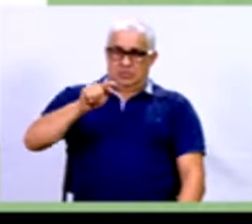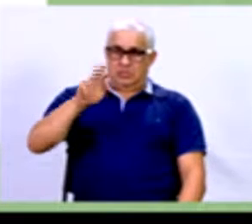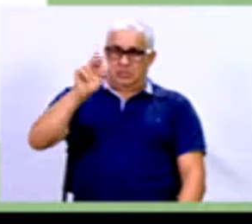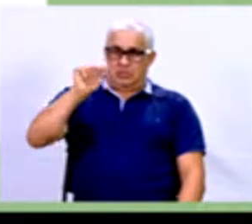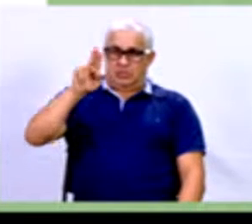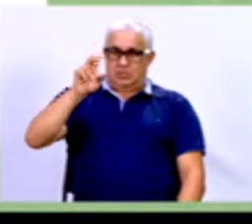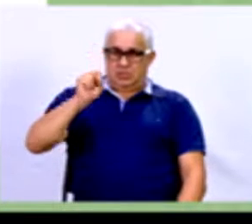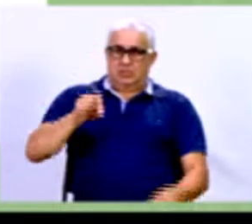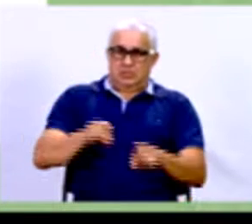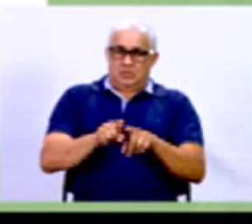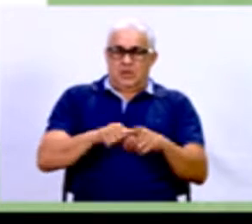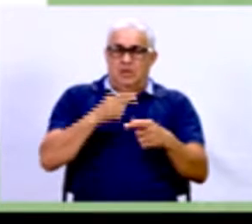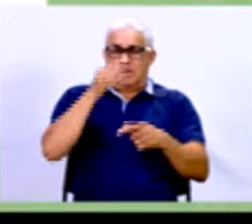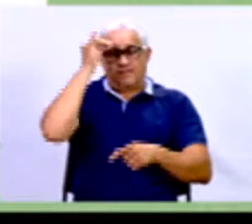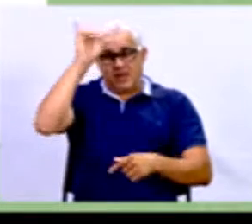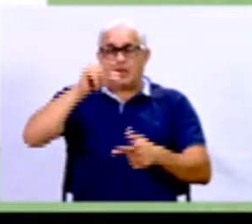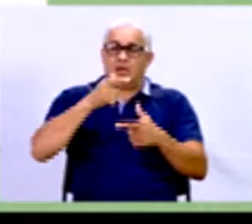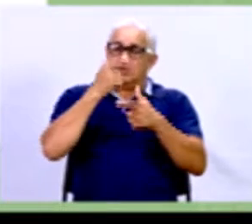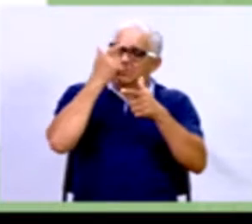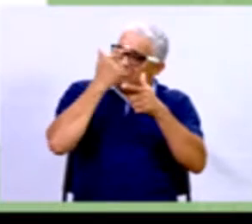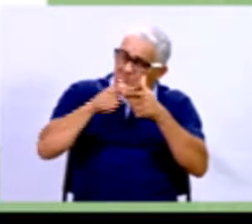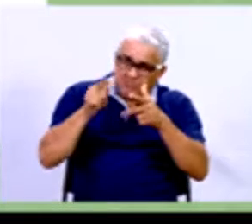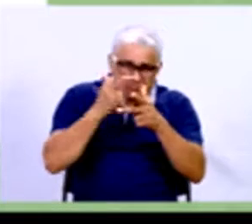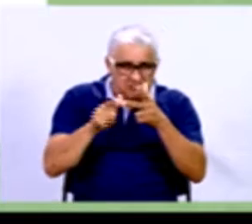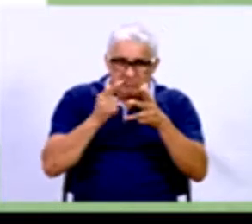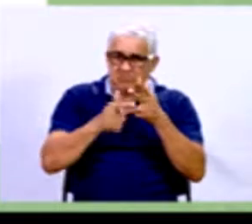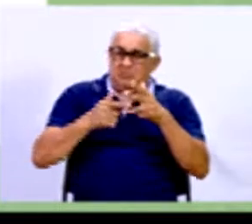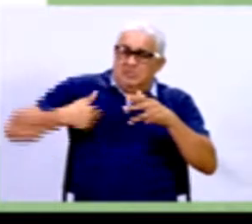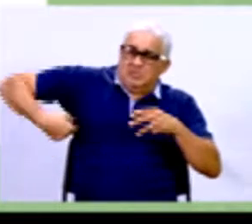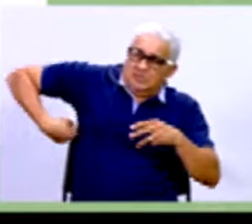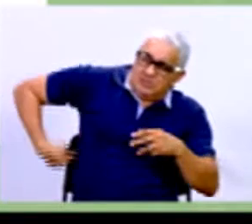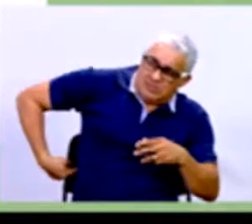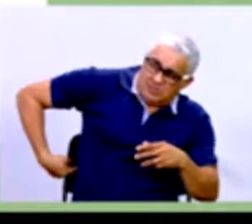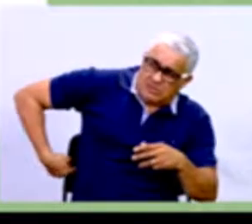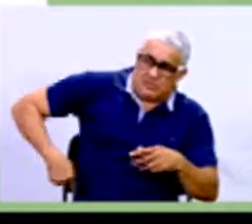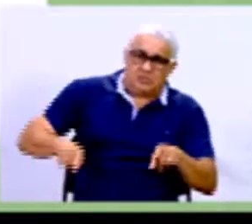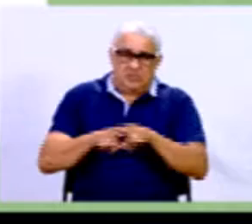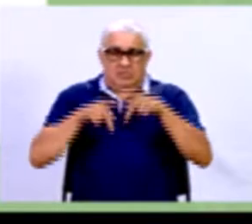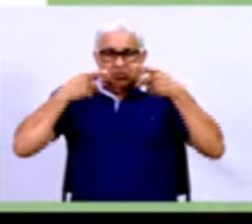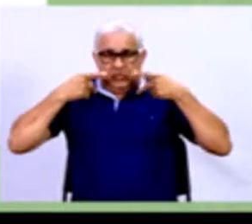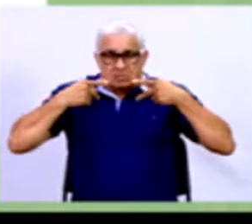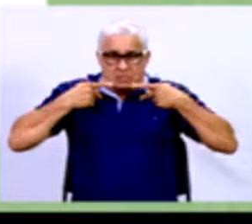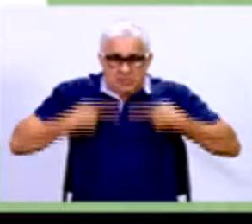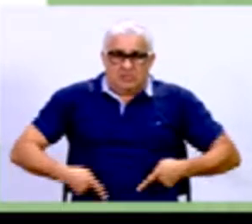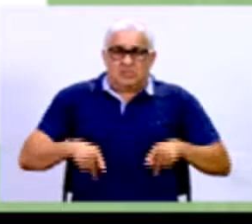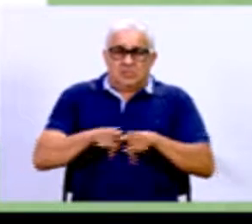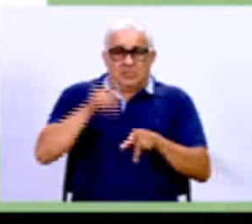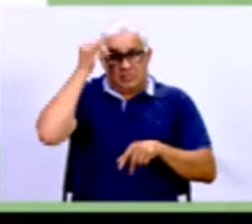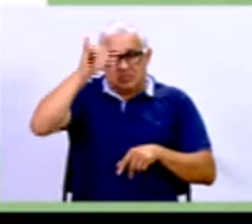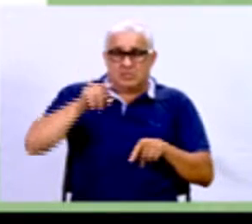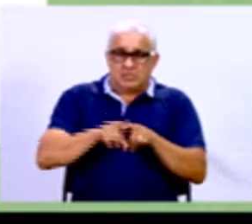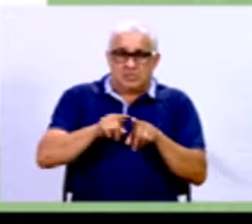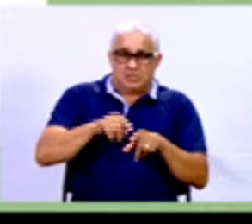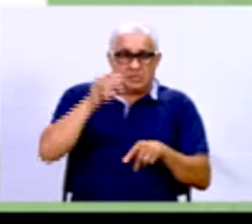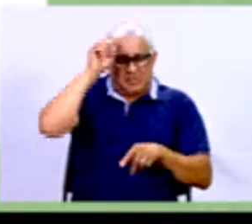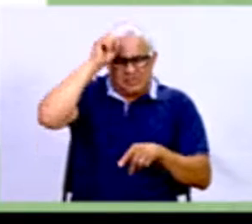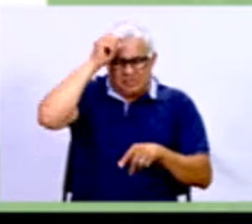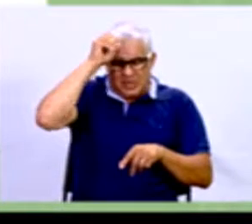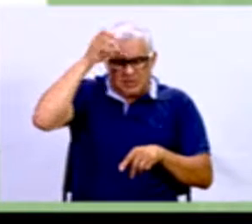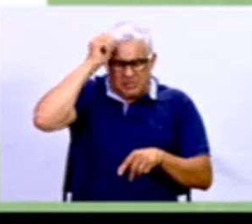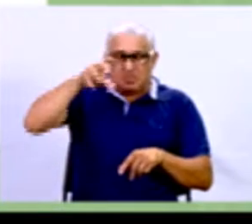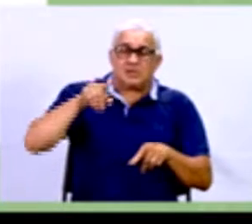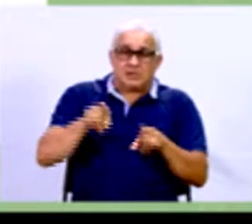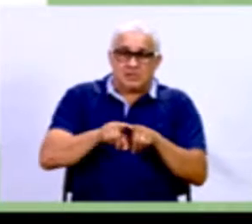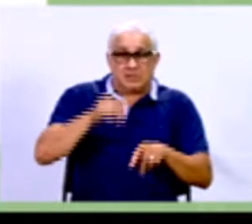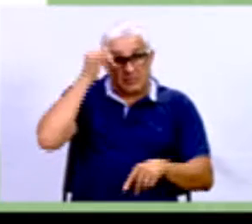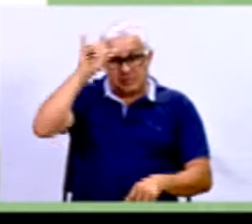de problemas, né? Previne dores nas costas, problemas posturais. E isso, consequentemente, dor de cabeça. Isso